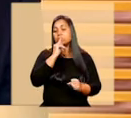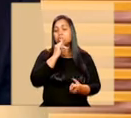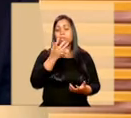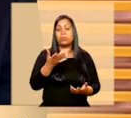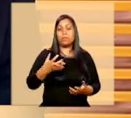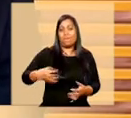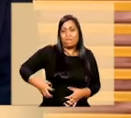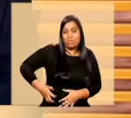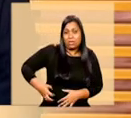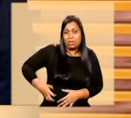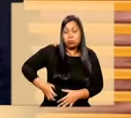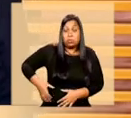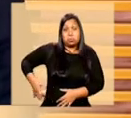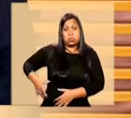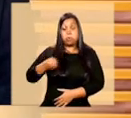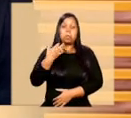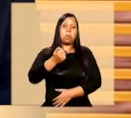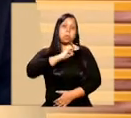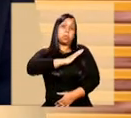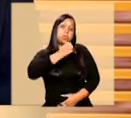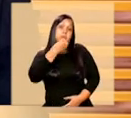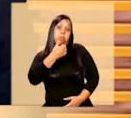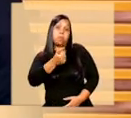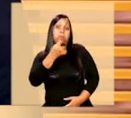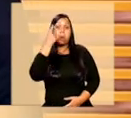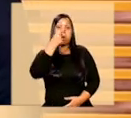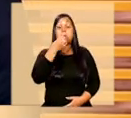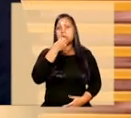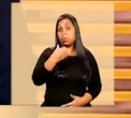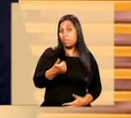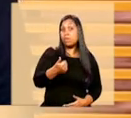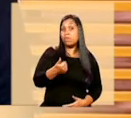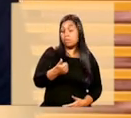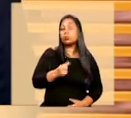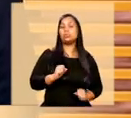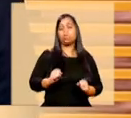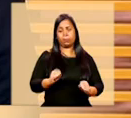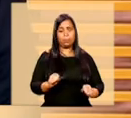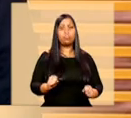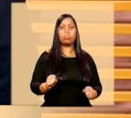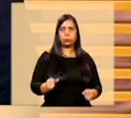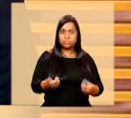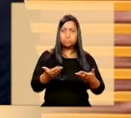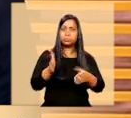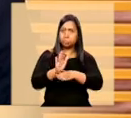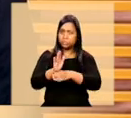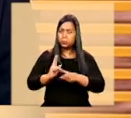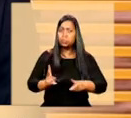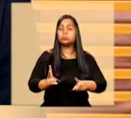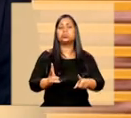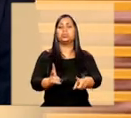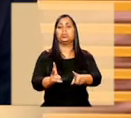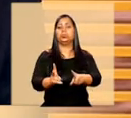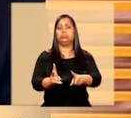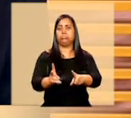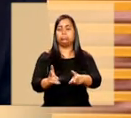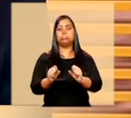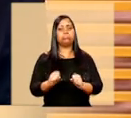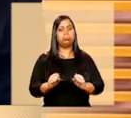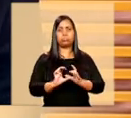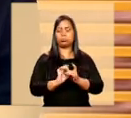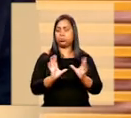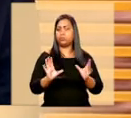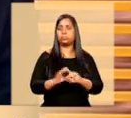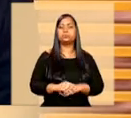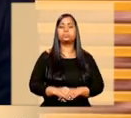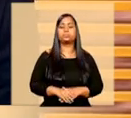transplantado, por exemplo, um fígado, mas o rim tá bom, o coração tá bom, a córnea tá boa. Então ele pode continuar ajudando, esse benefício que ele